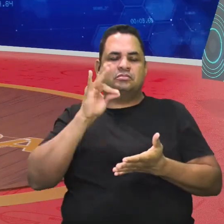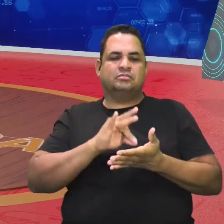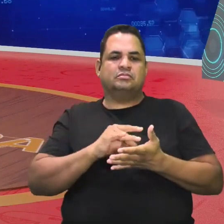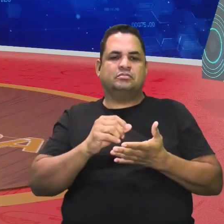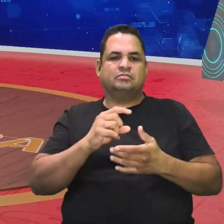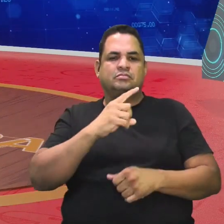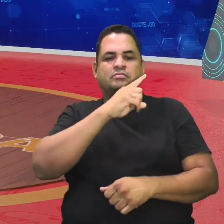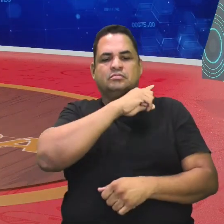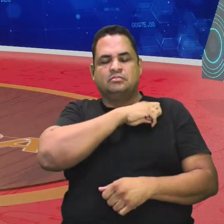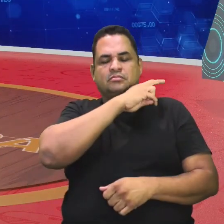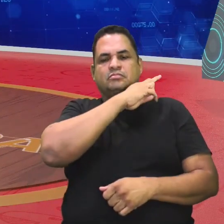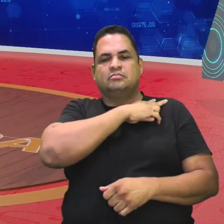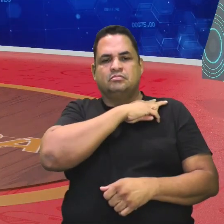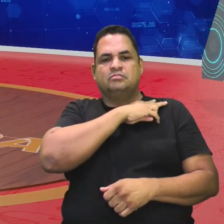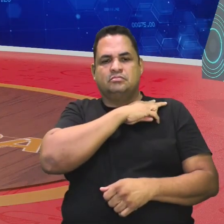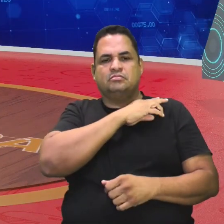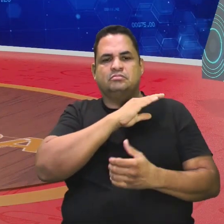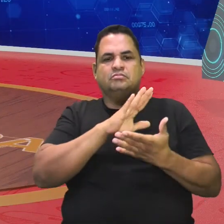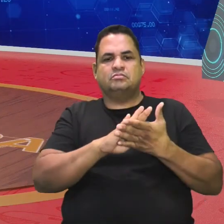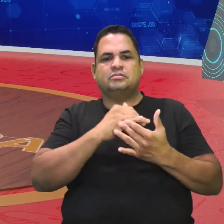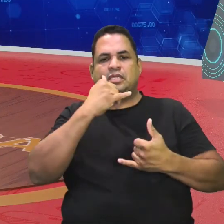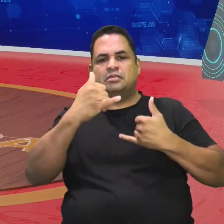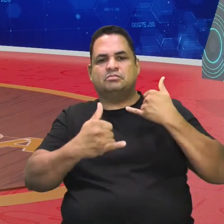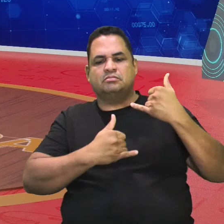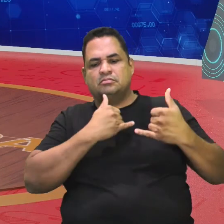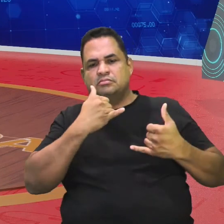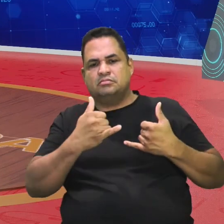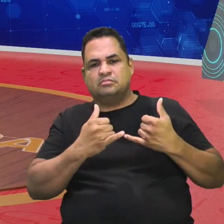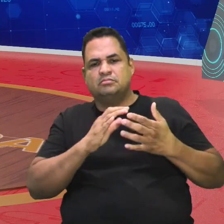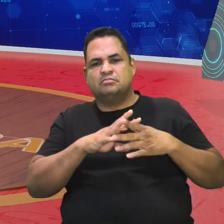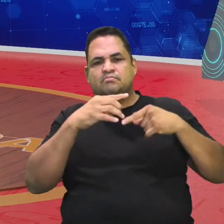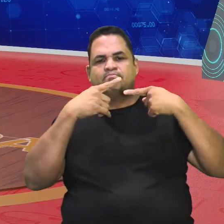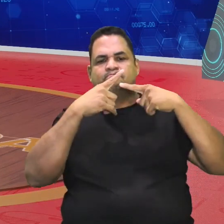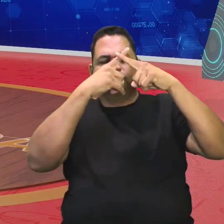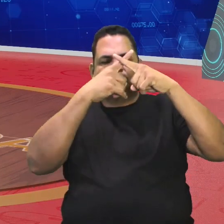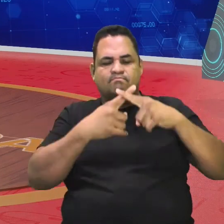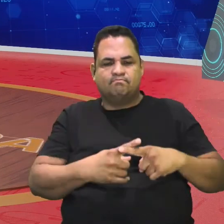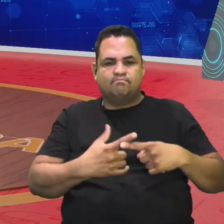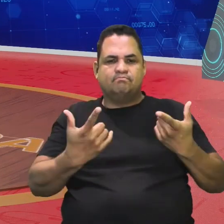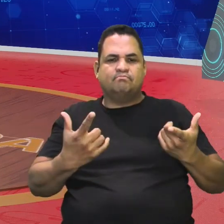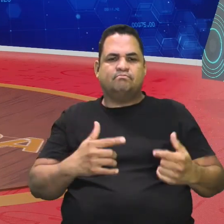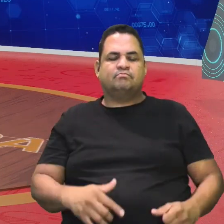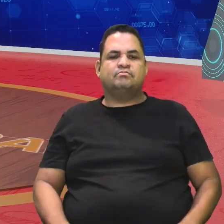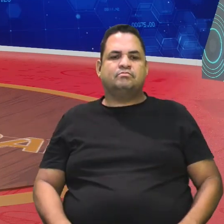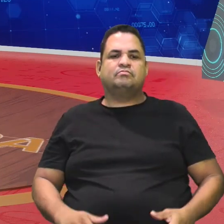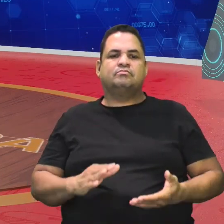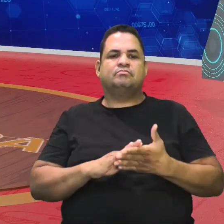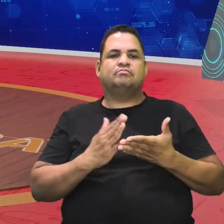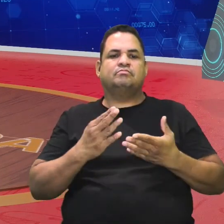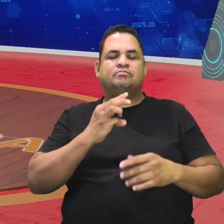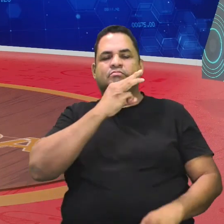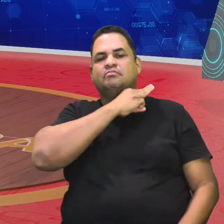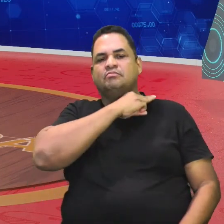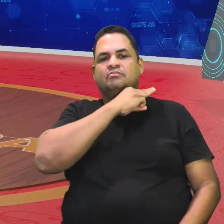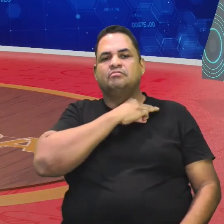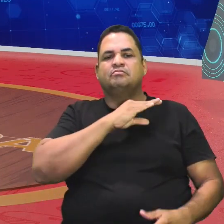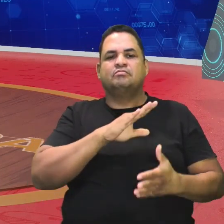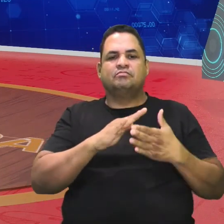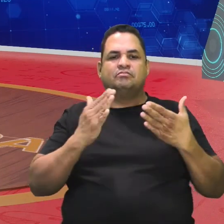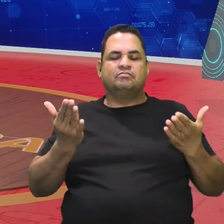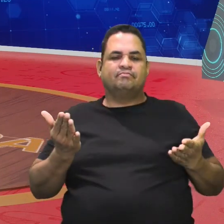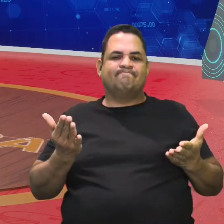verdade, pro primeiro e pro segundo ano é gincana, né? Geralmente é algo bem legal, bem divertido. E, infelizmente, o terceirão desse ano